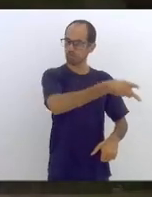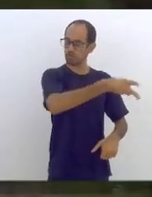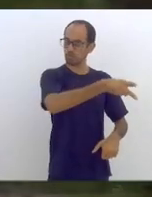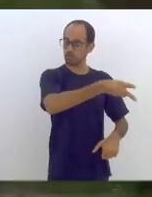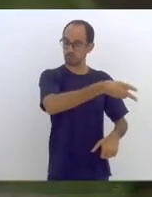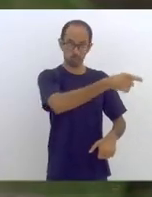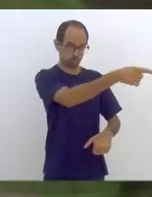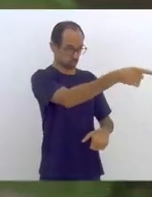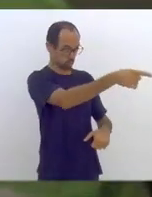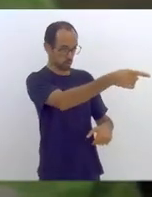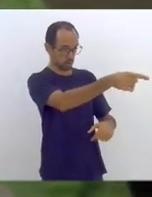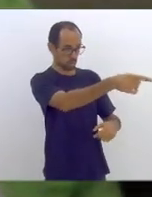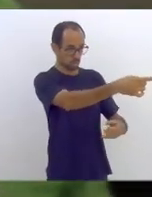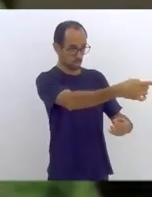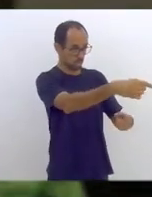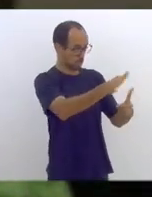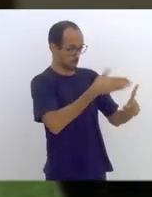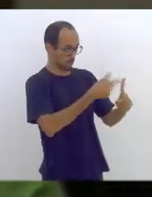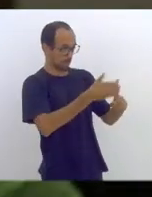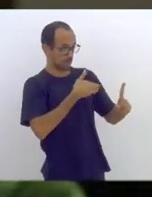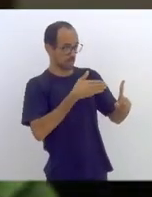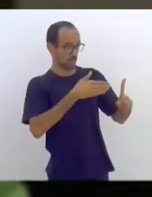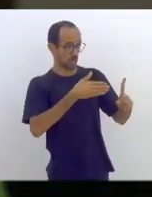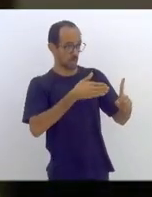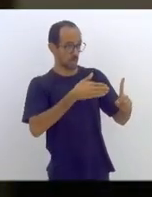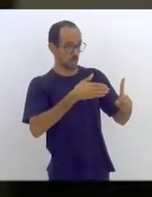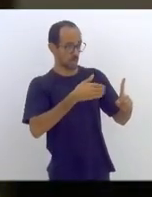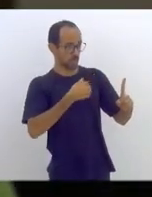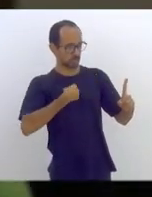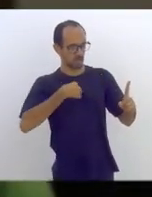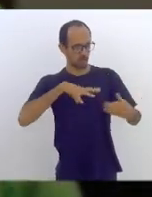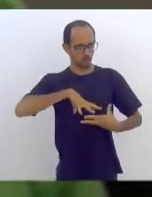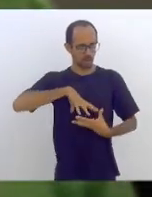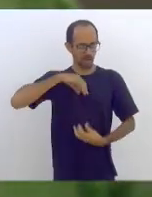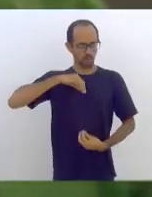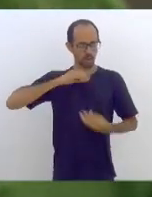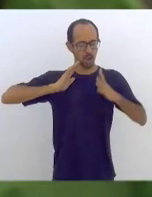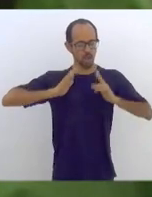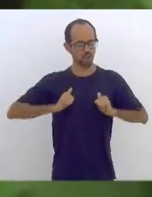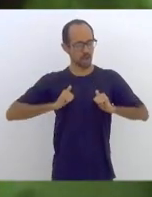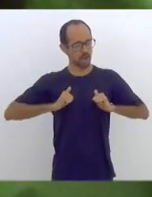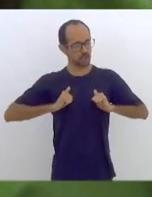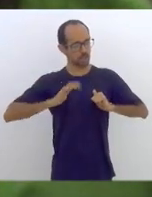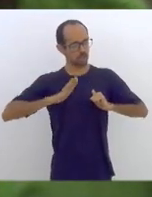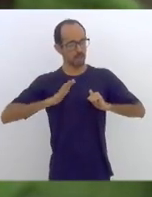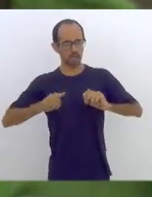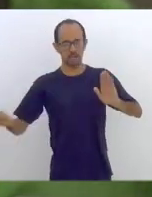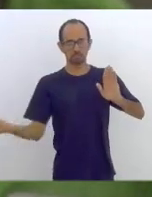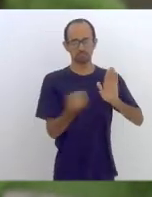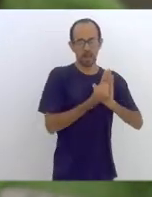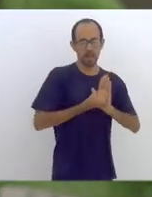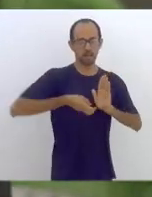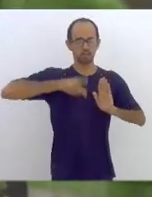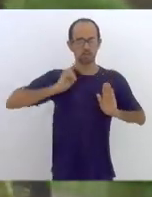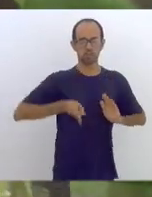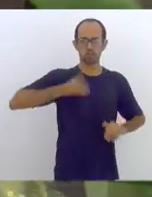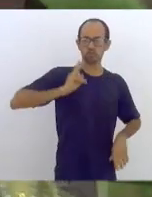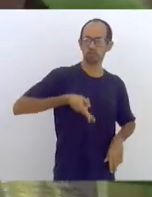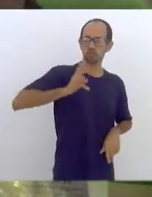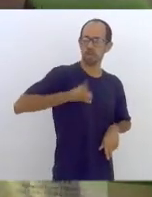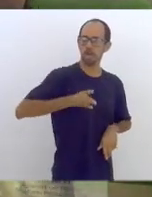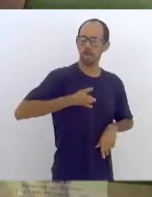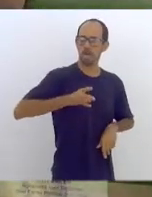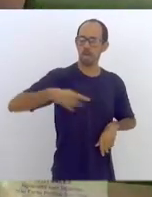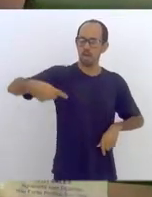toque. Mesmo lavando minha alma, as marcas não sairão.